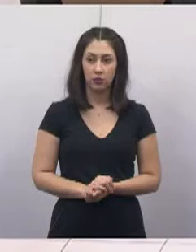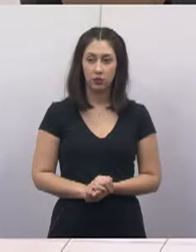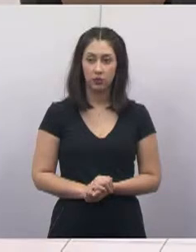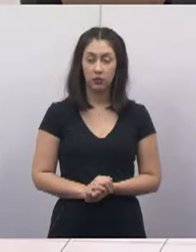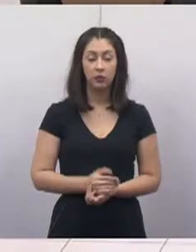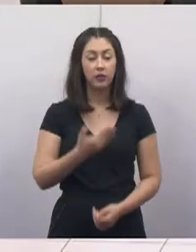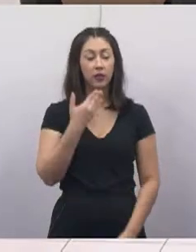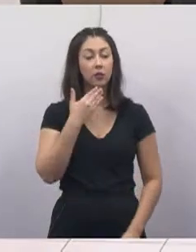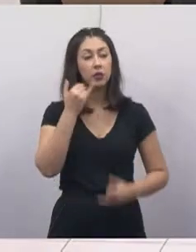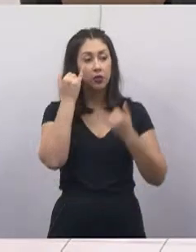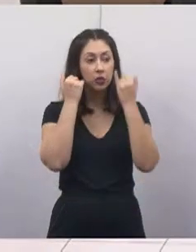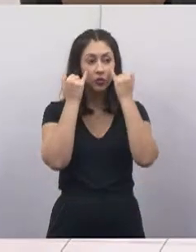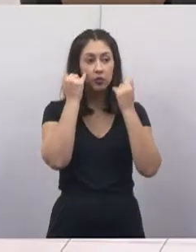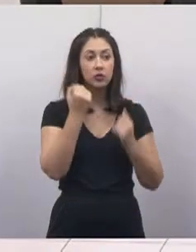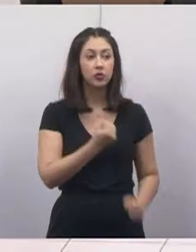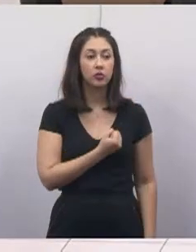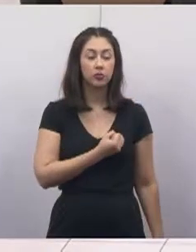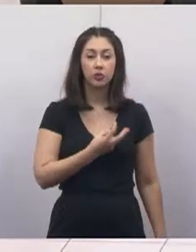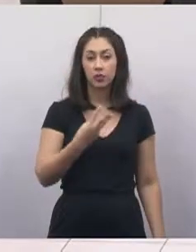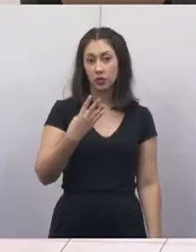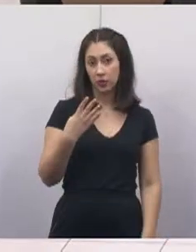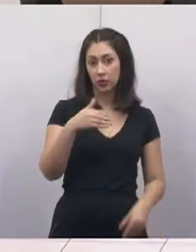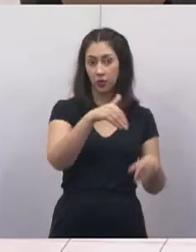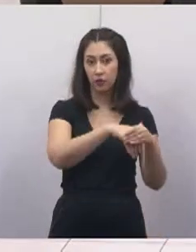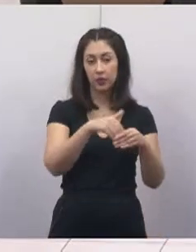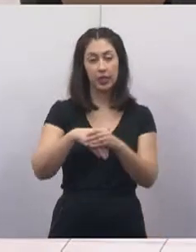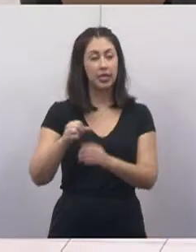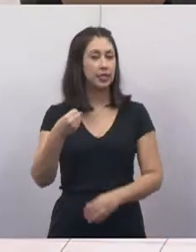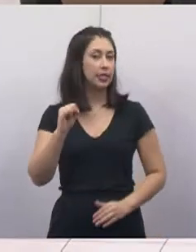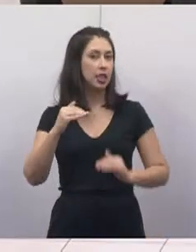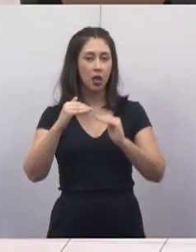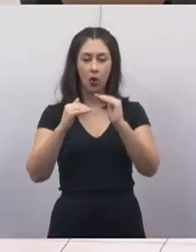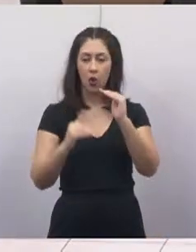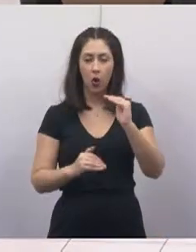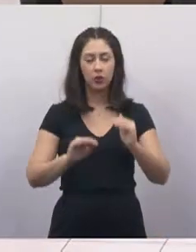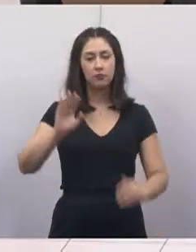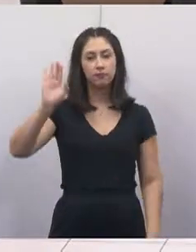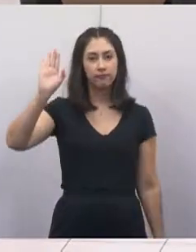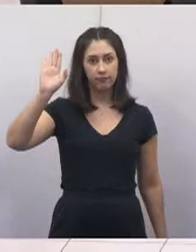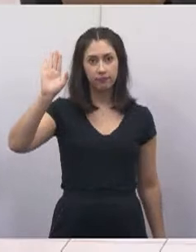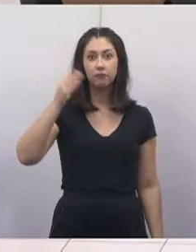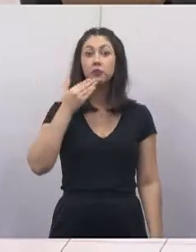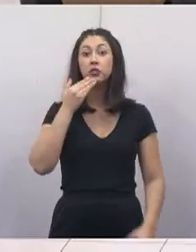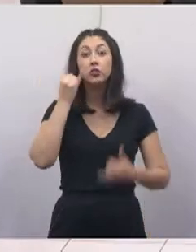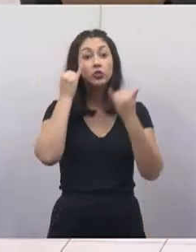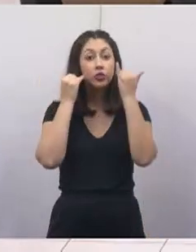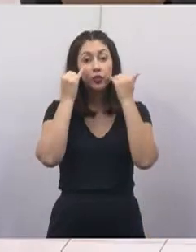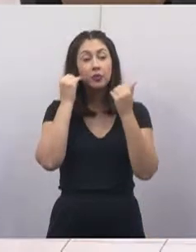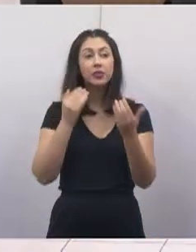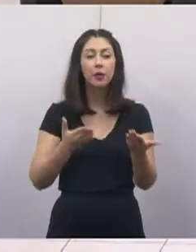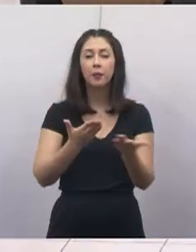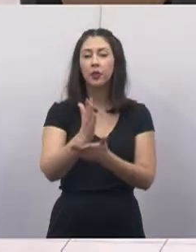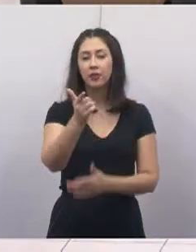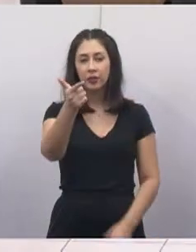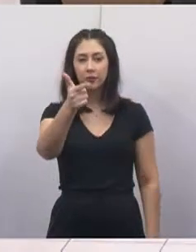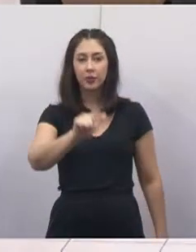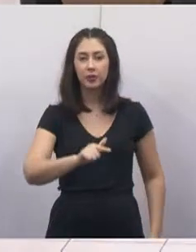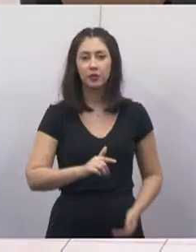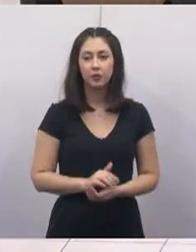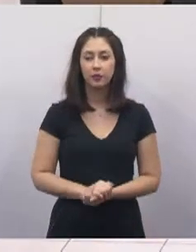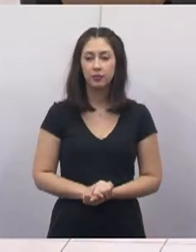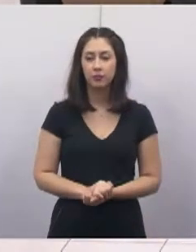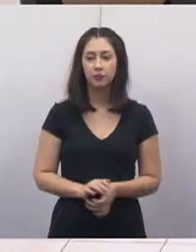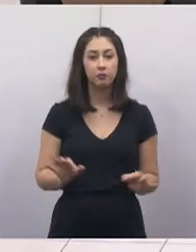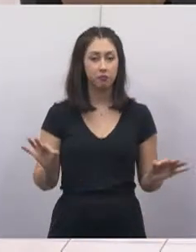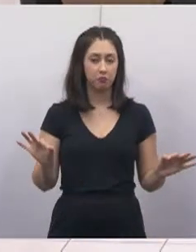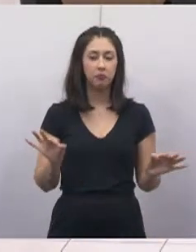Pedido de informações número 34 em votação. Os que forem contrários se manifestem levantando o braço. Pedido de informações aprovado. Próximo.